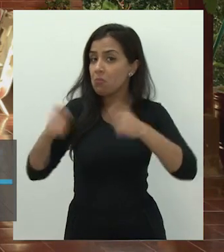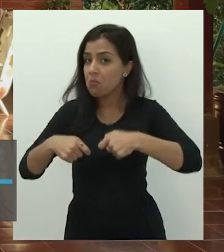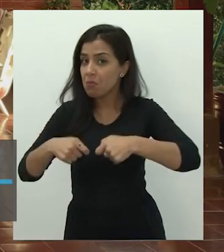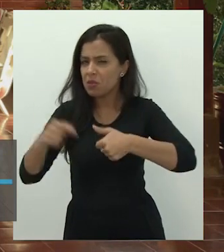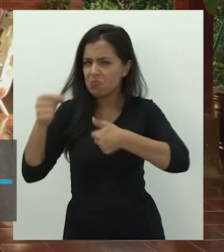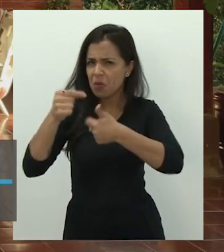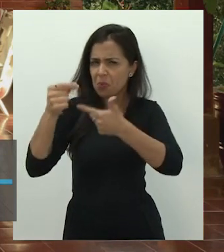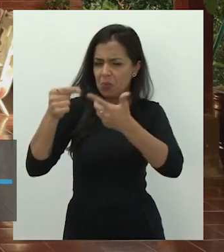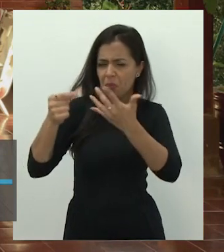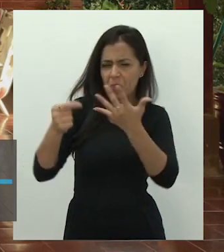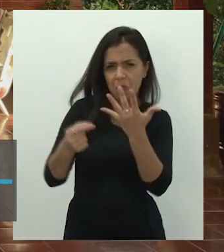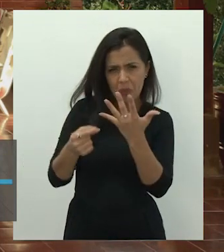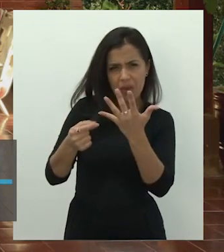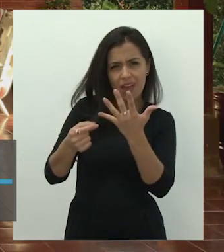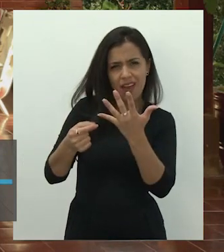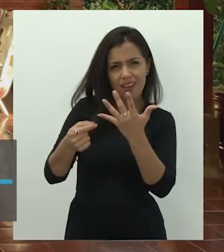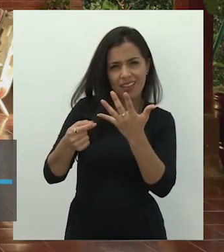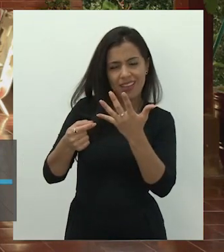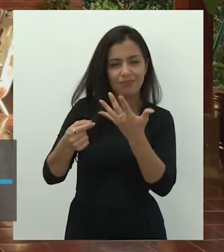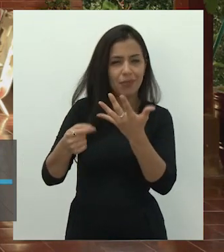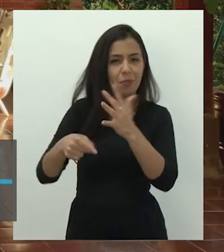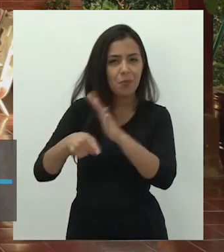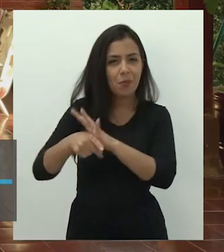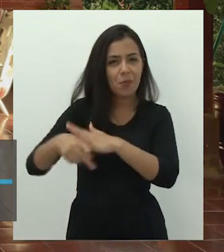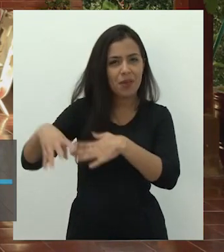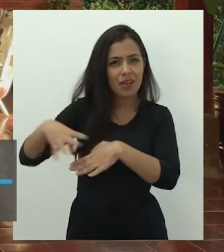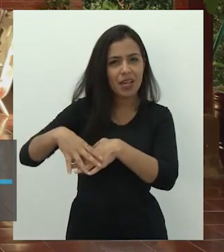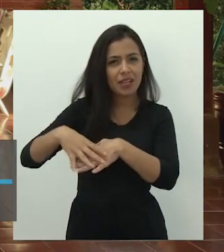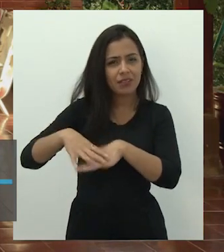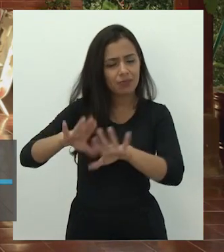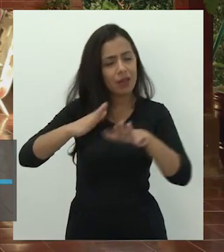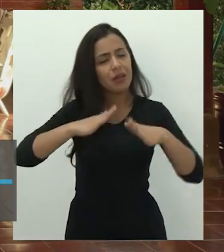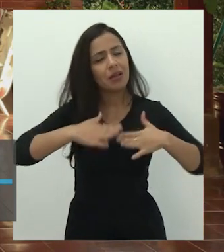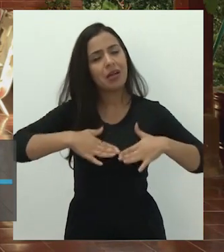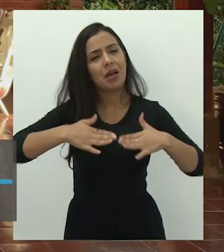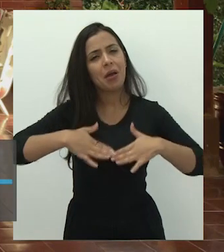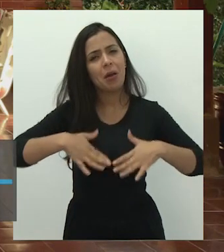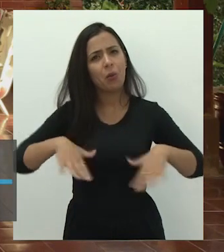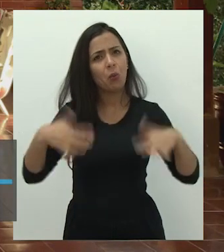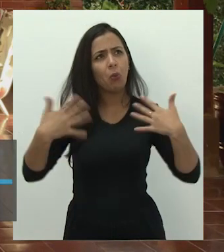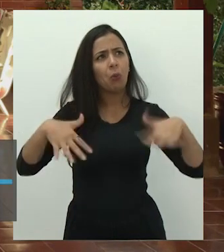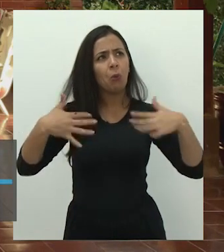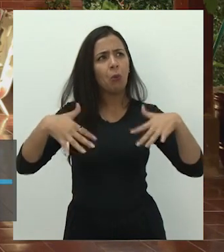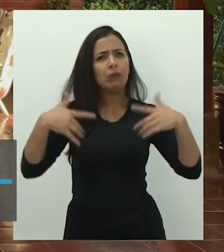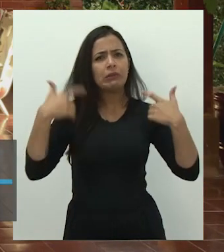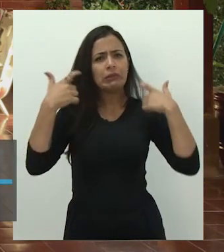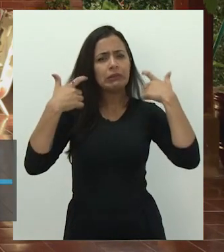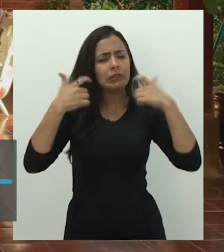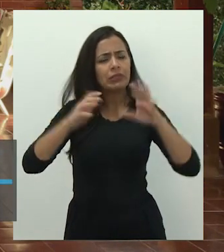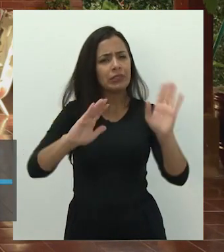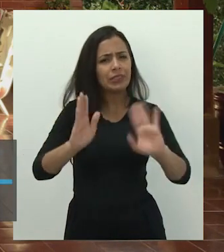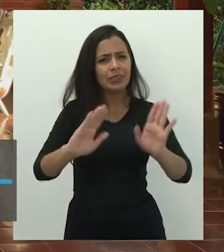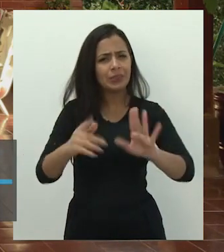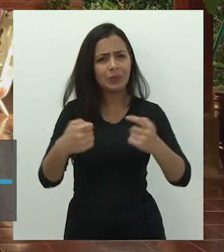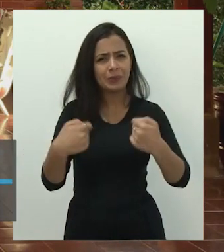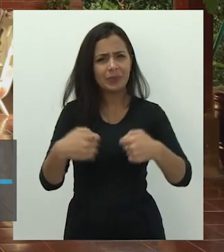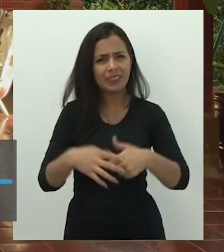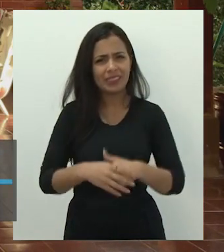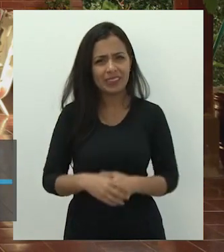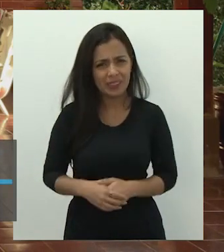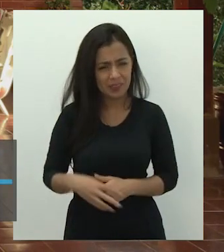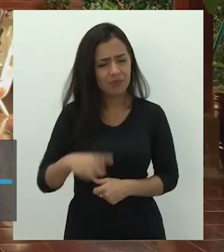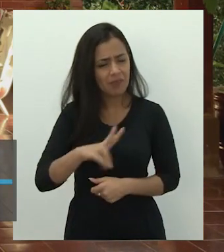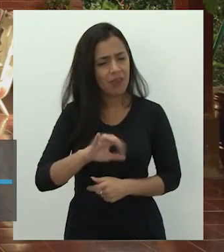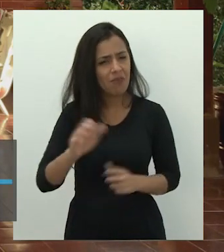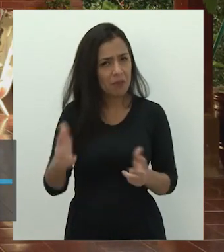não se assustem, não é tão terrível como imaginam. Pelo contrário, vocês perceberão que a